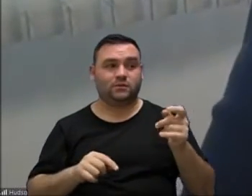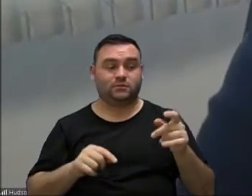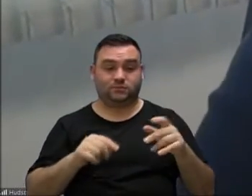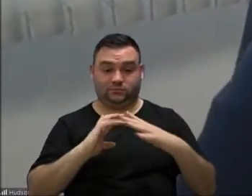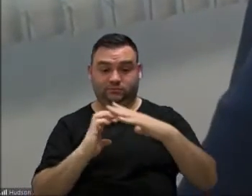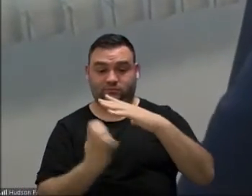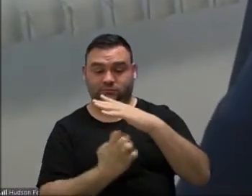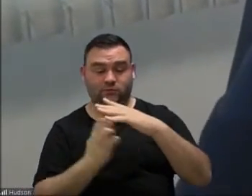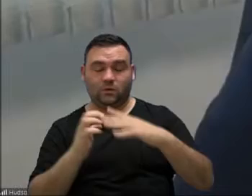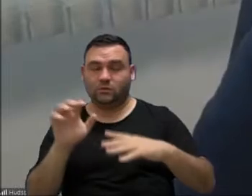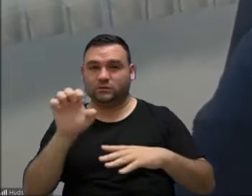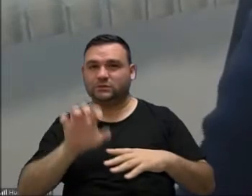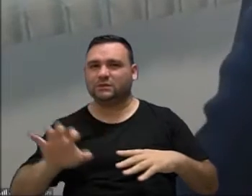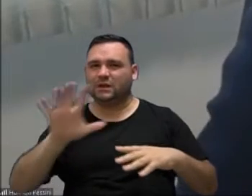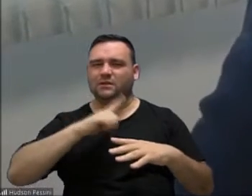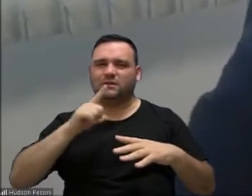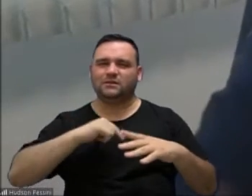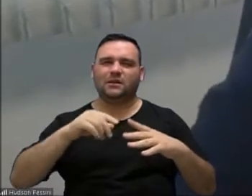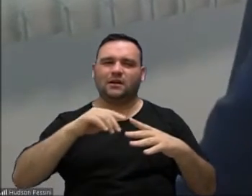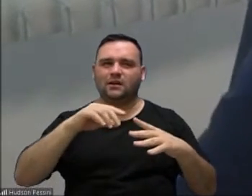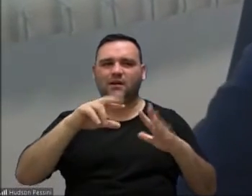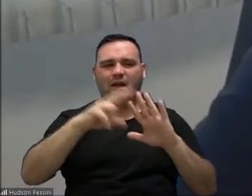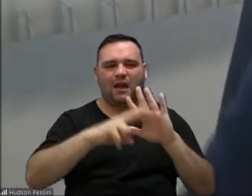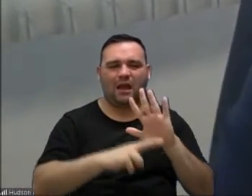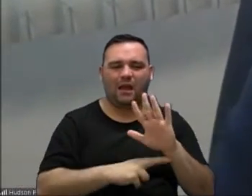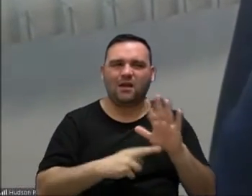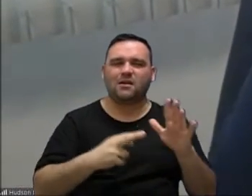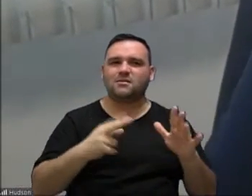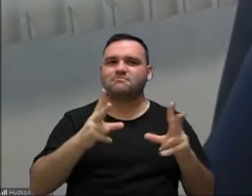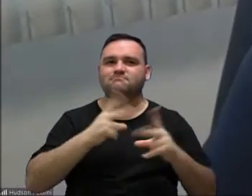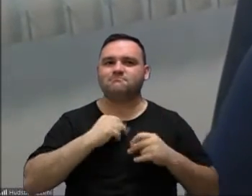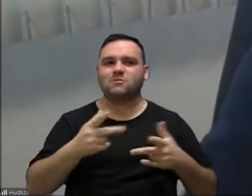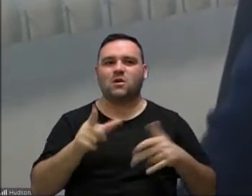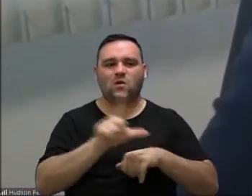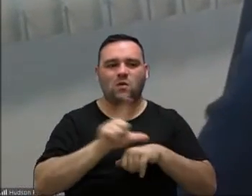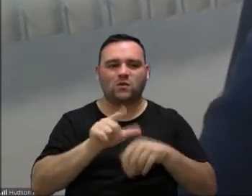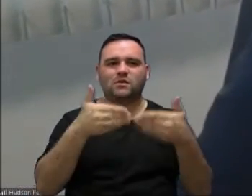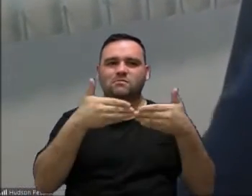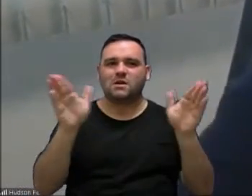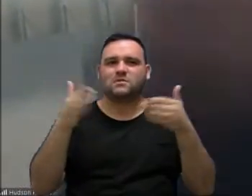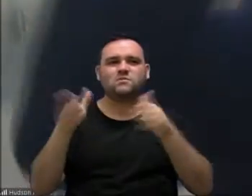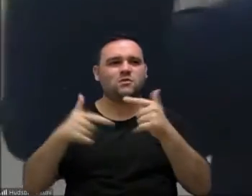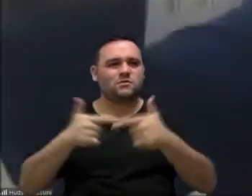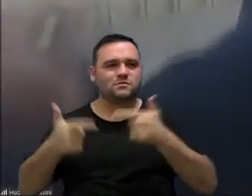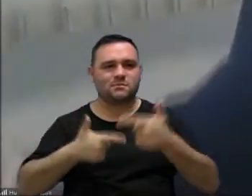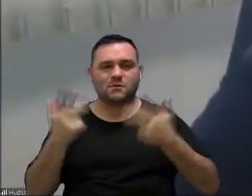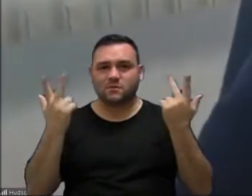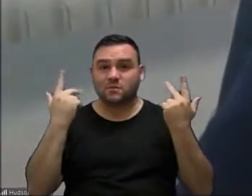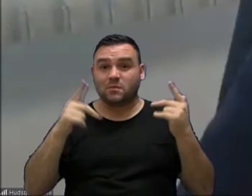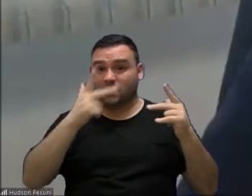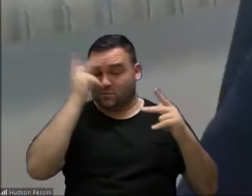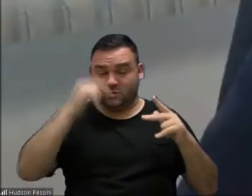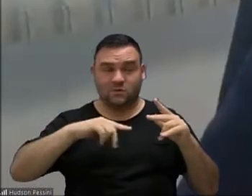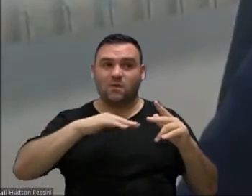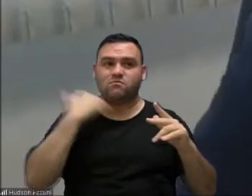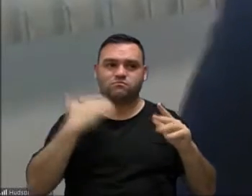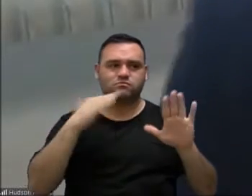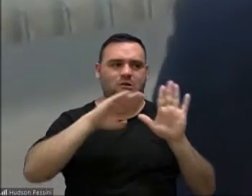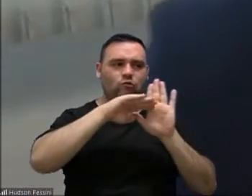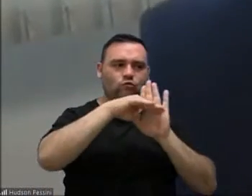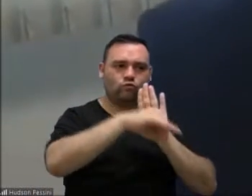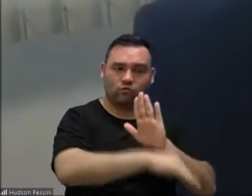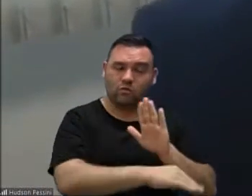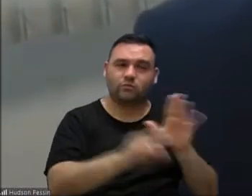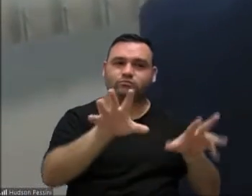estado recuou daquelas regras absurdas e que nada adiantaram hoje o comércio tá aberto tá tudo funcionando e os números estão caindo então